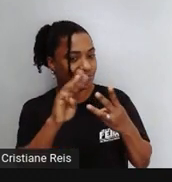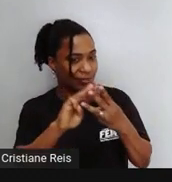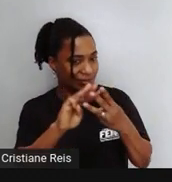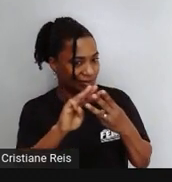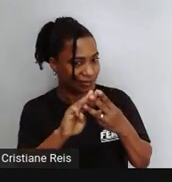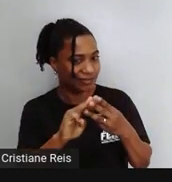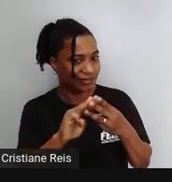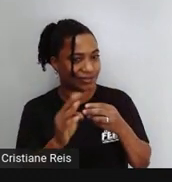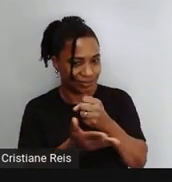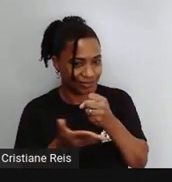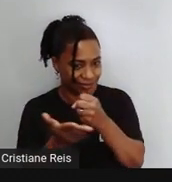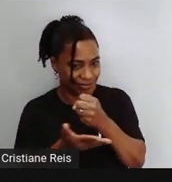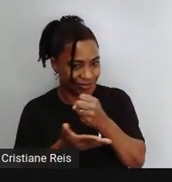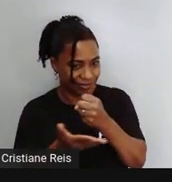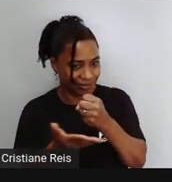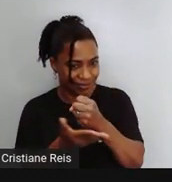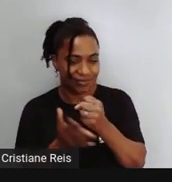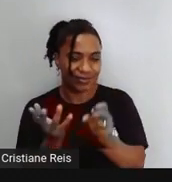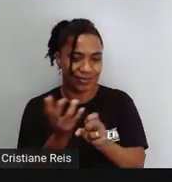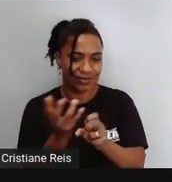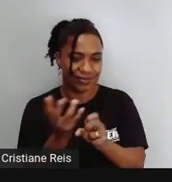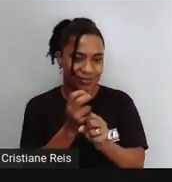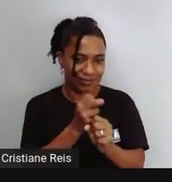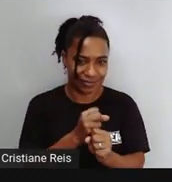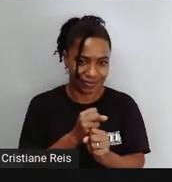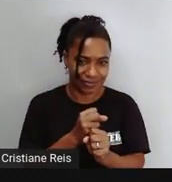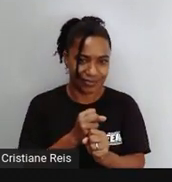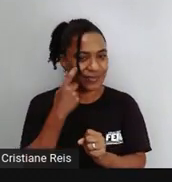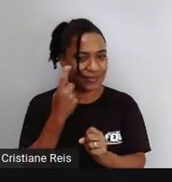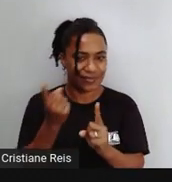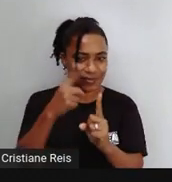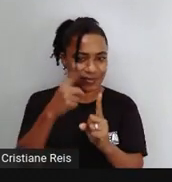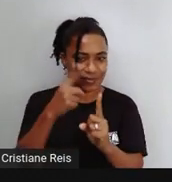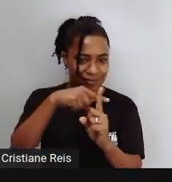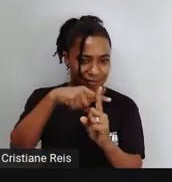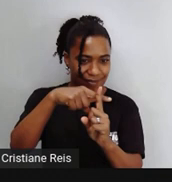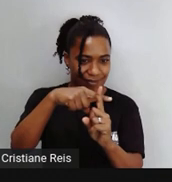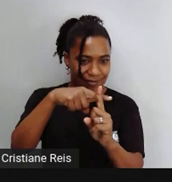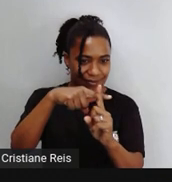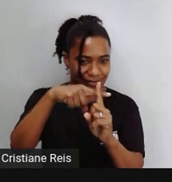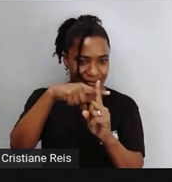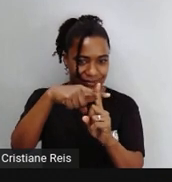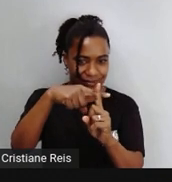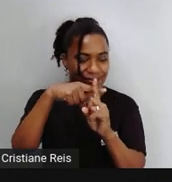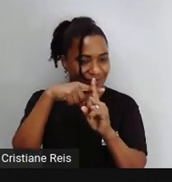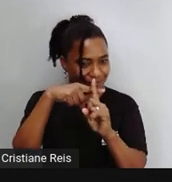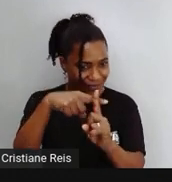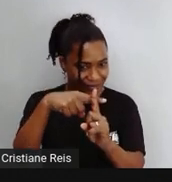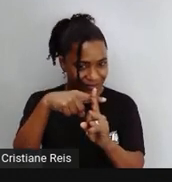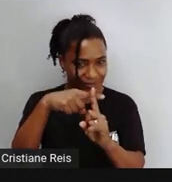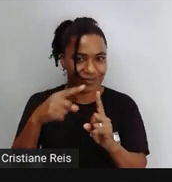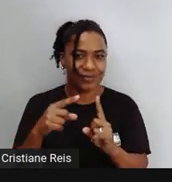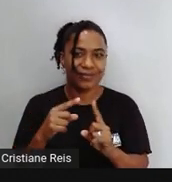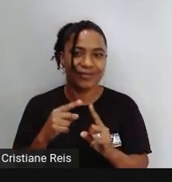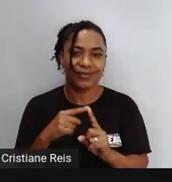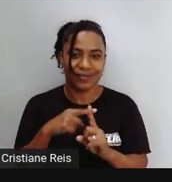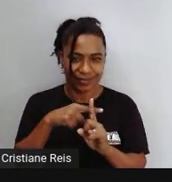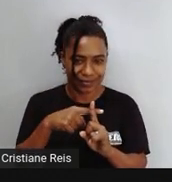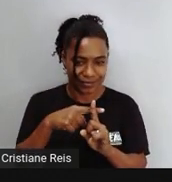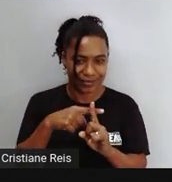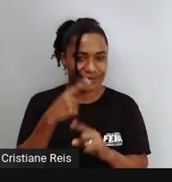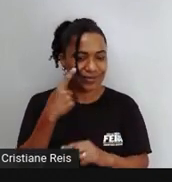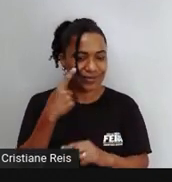básicas. Addition, o sinal é plus, o mais. Two and